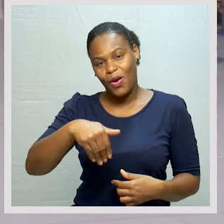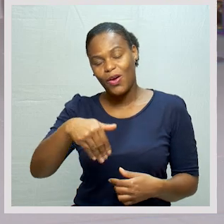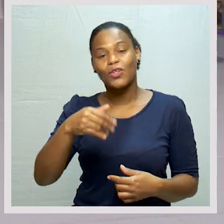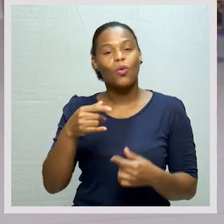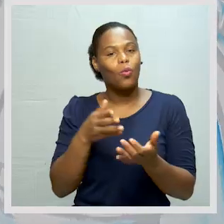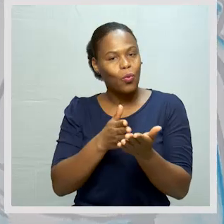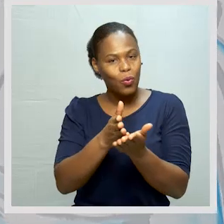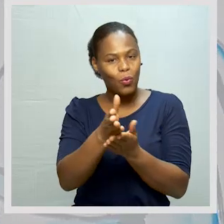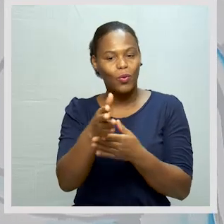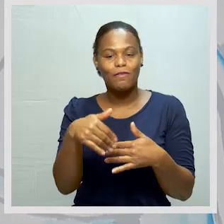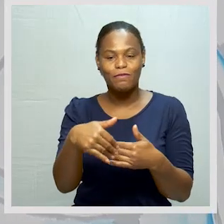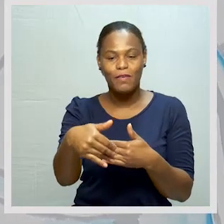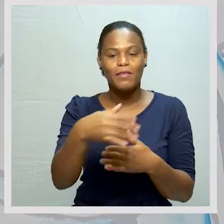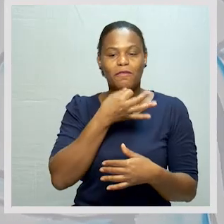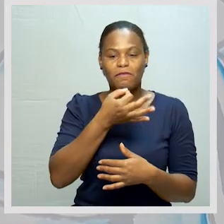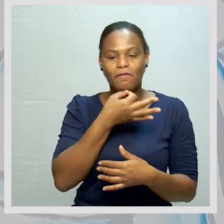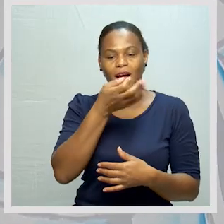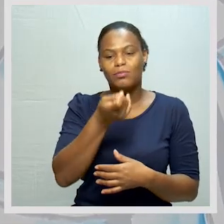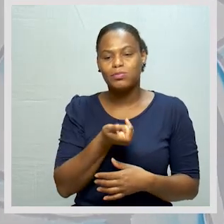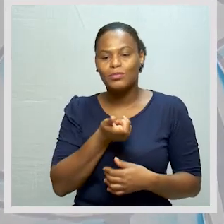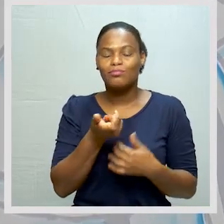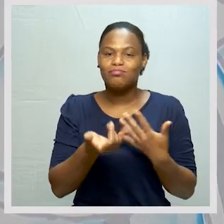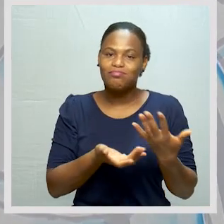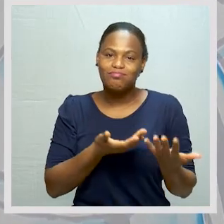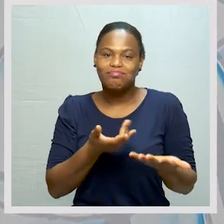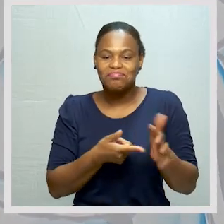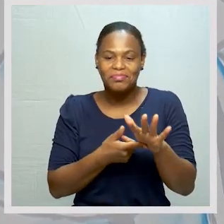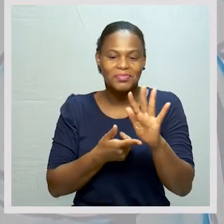continuar. Agora vamos falar um pouco,